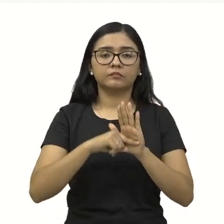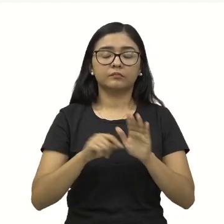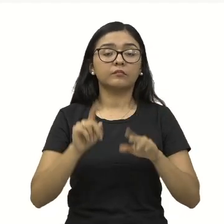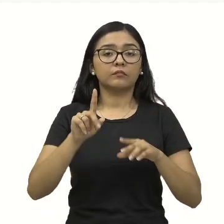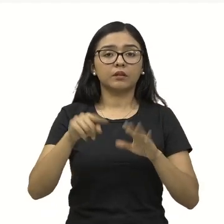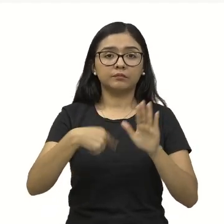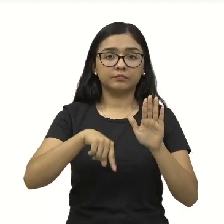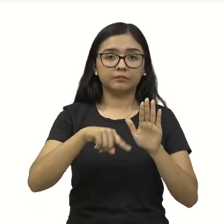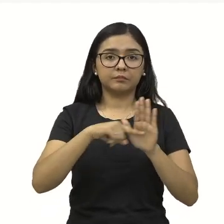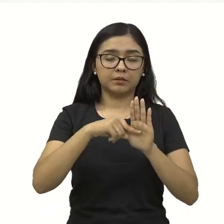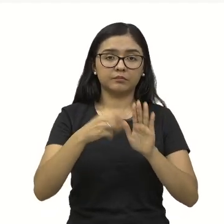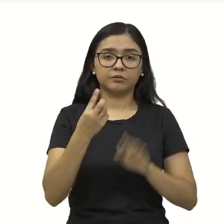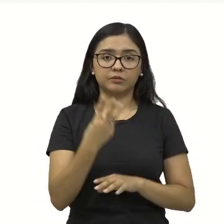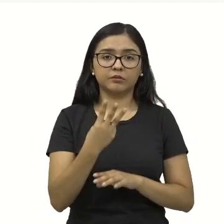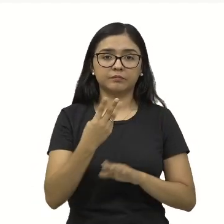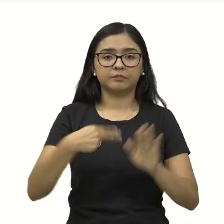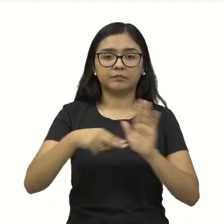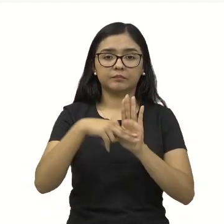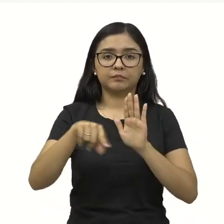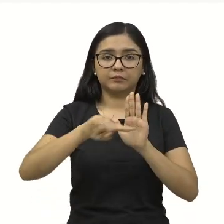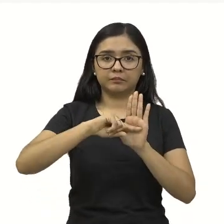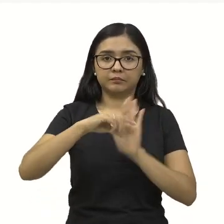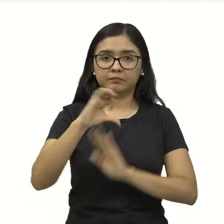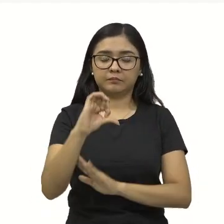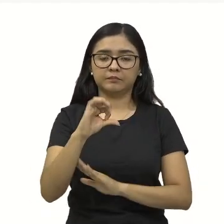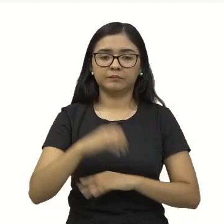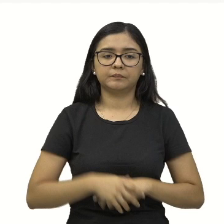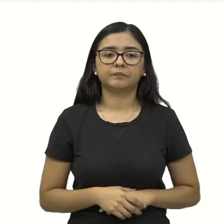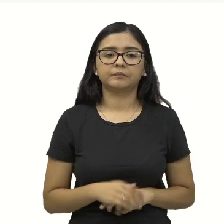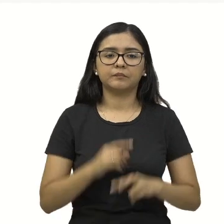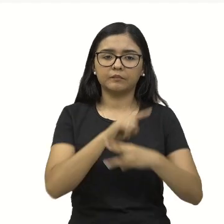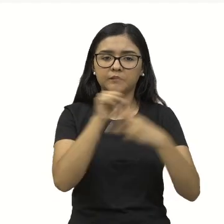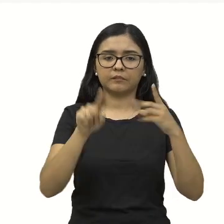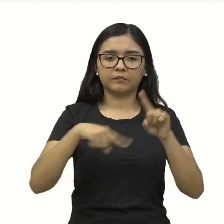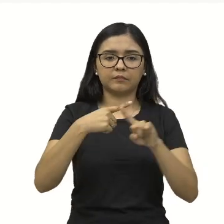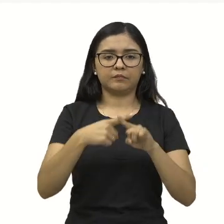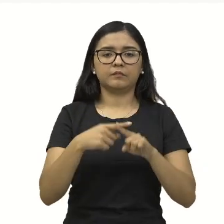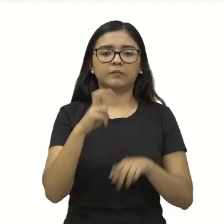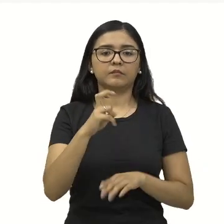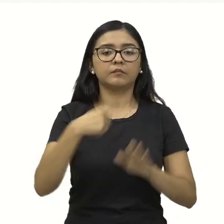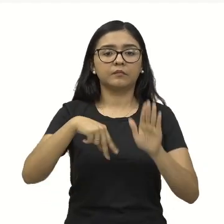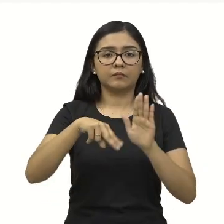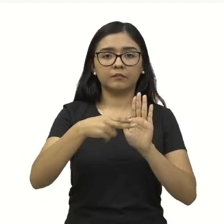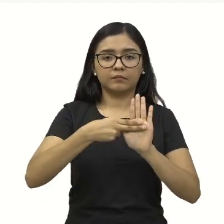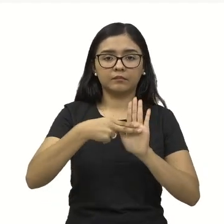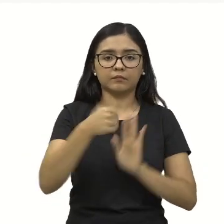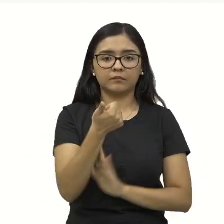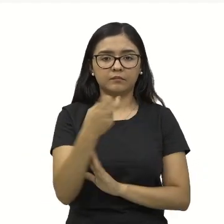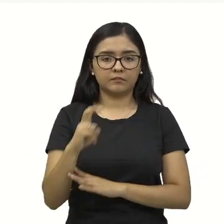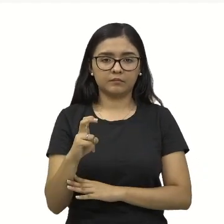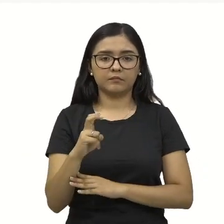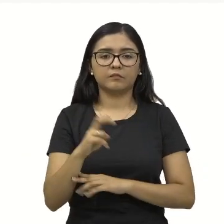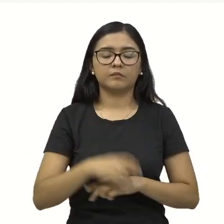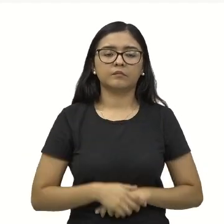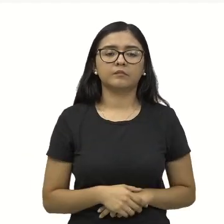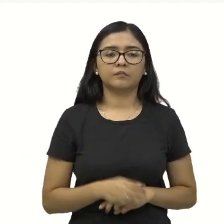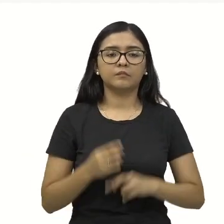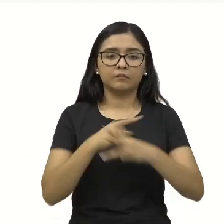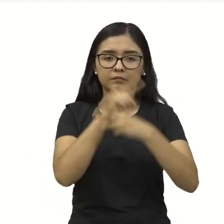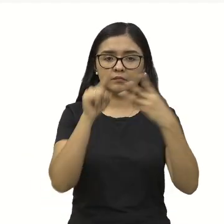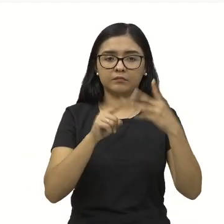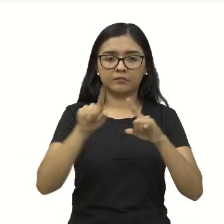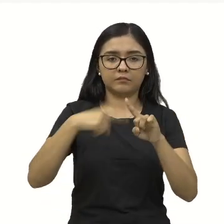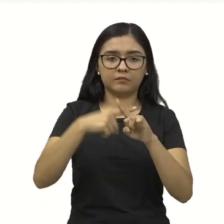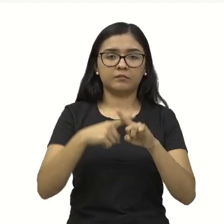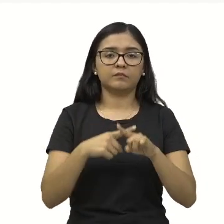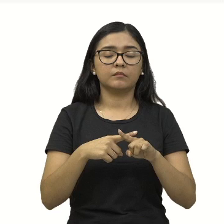dar menos 9. 3 vezes 5, que vai dar 15. E 3 vezes 1,